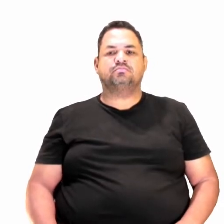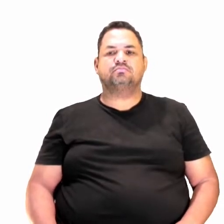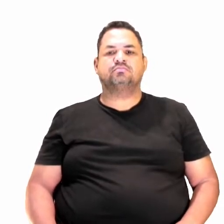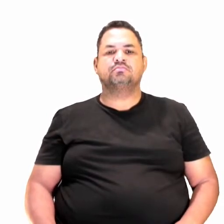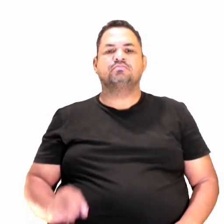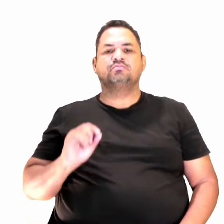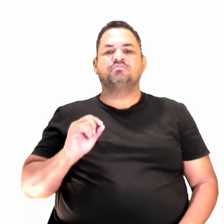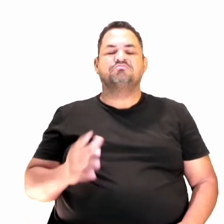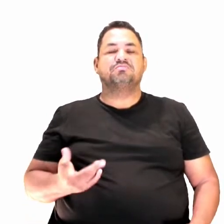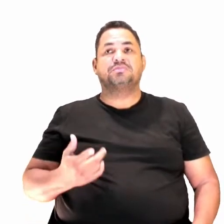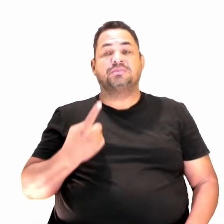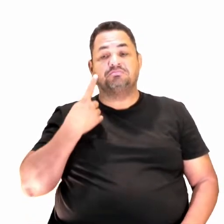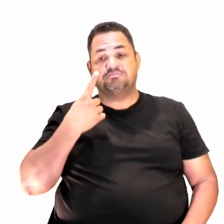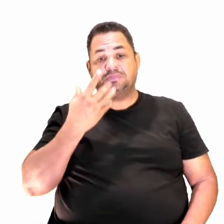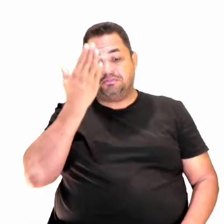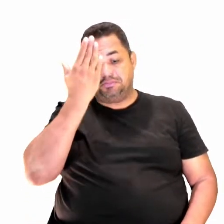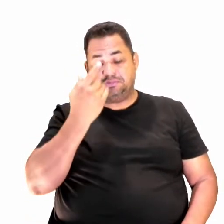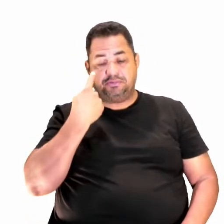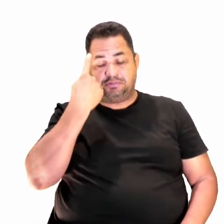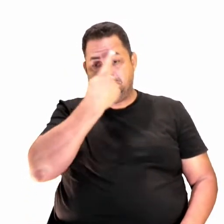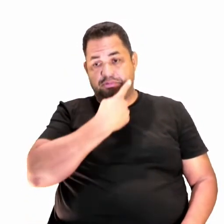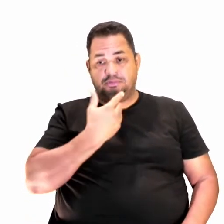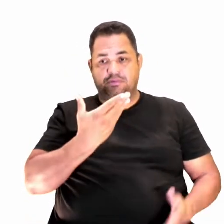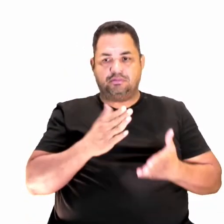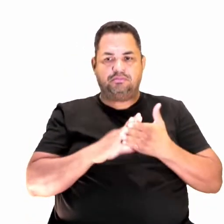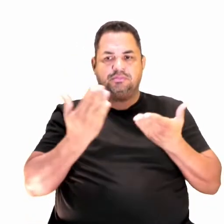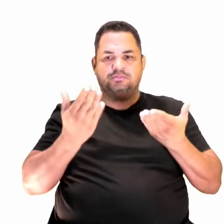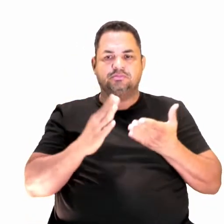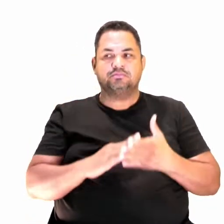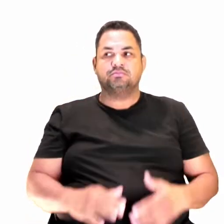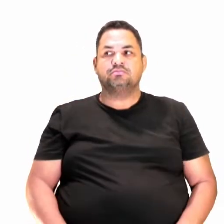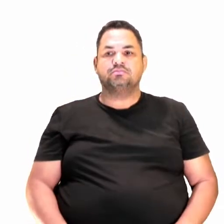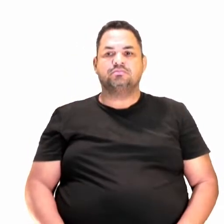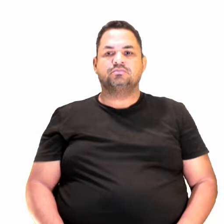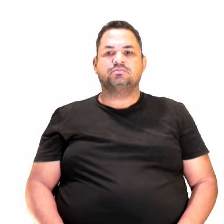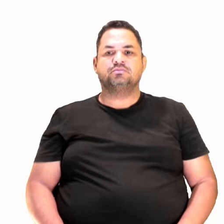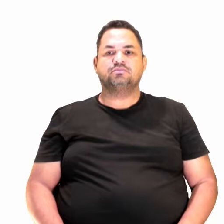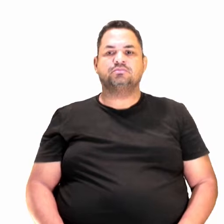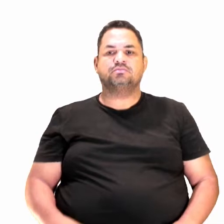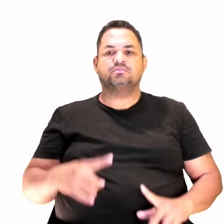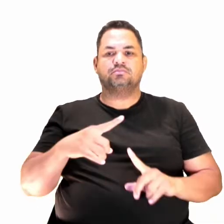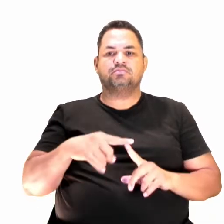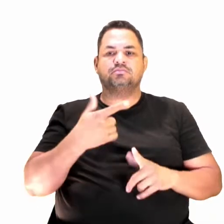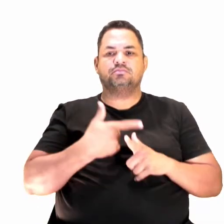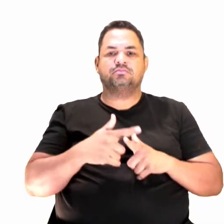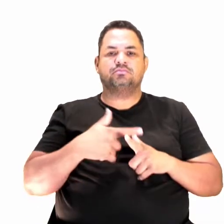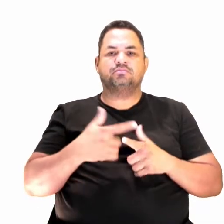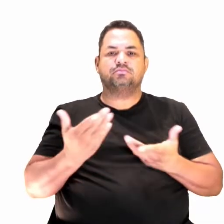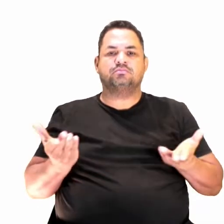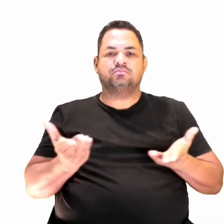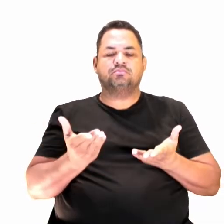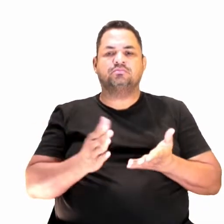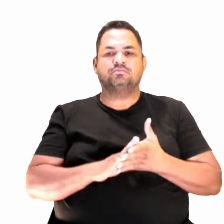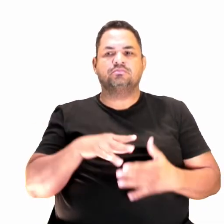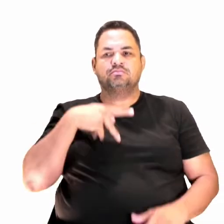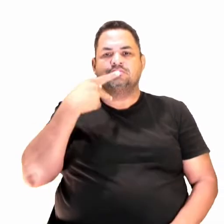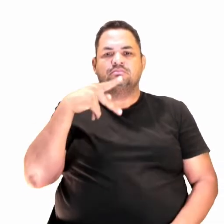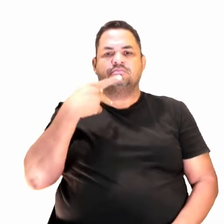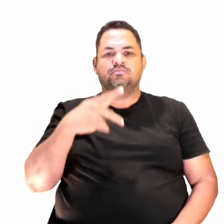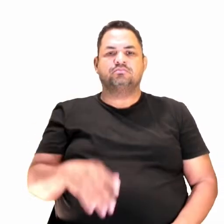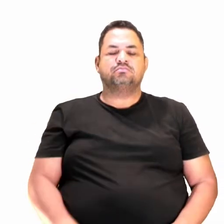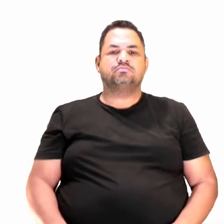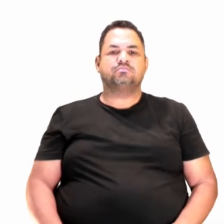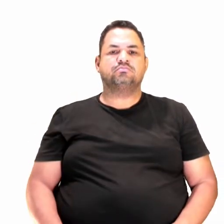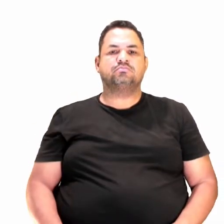o que a pessoa já passou, deixou de passar, ou está passando, né, por esse tipo de problema. Então, a gente vai comentar